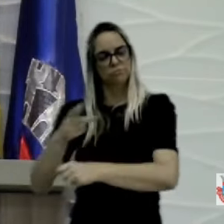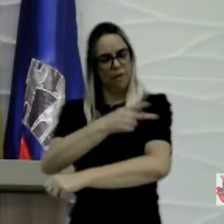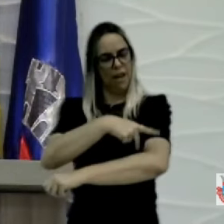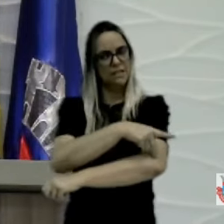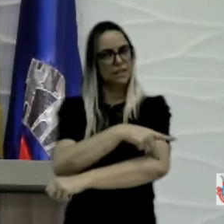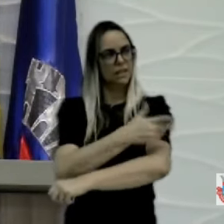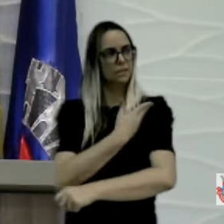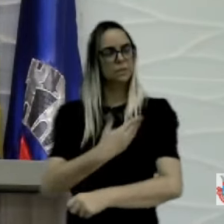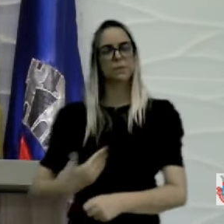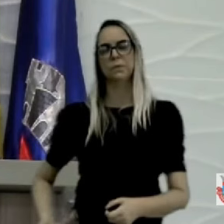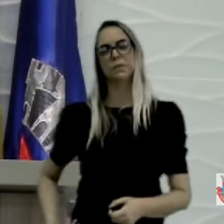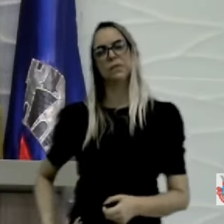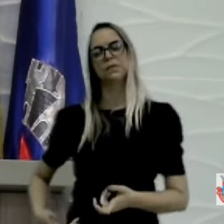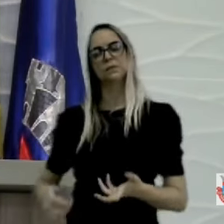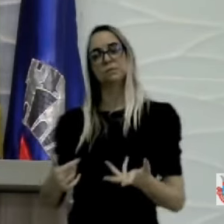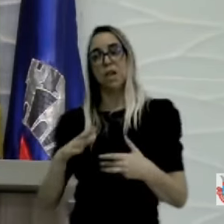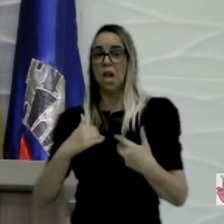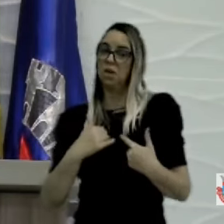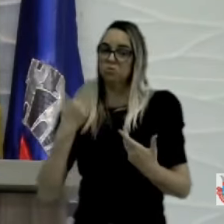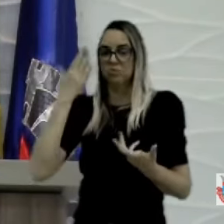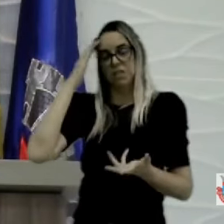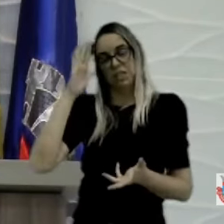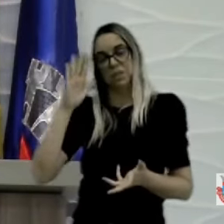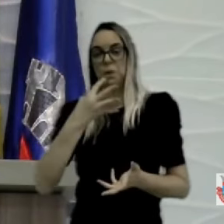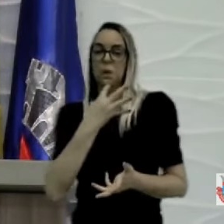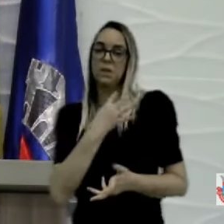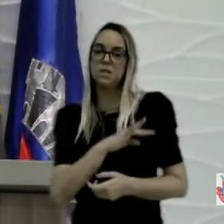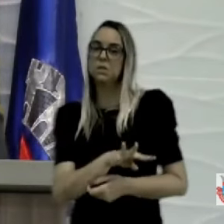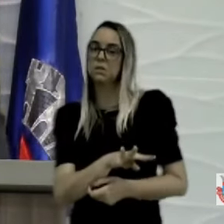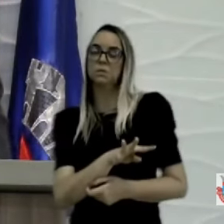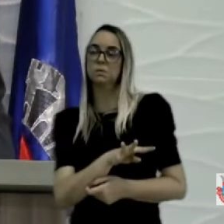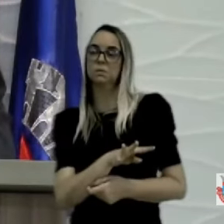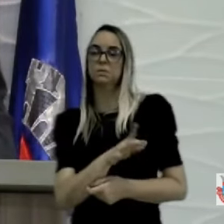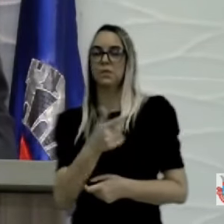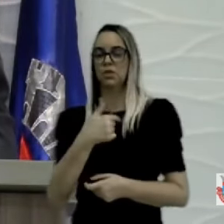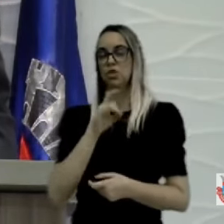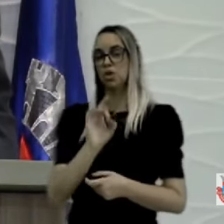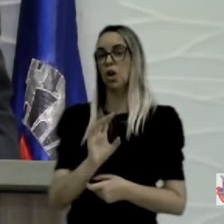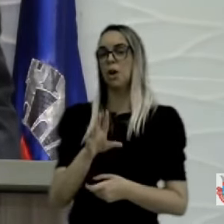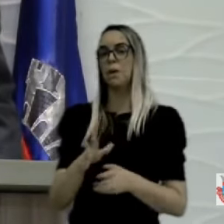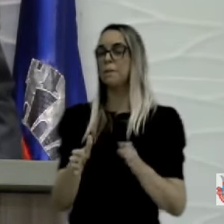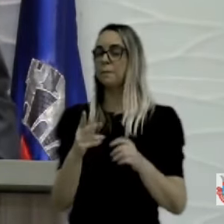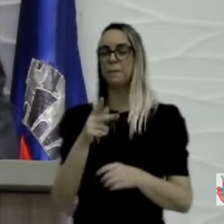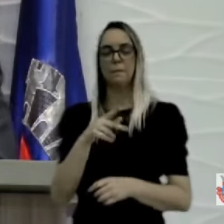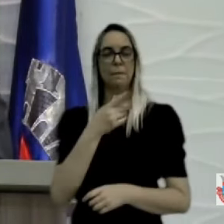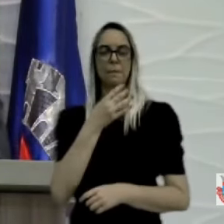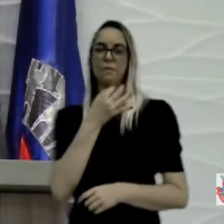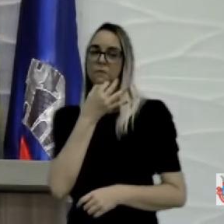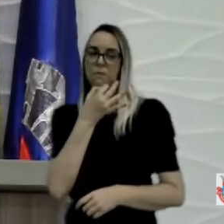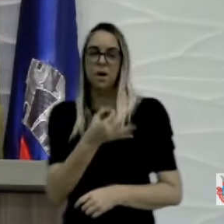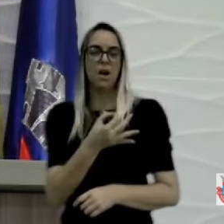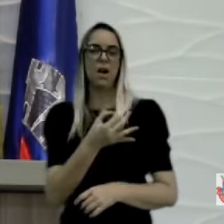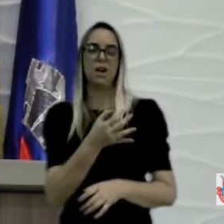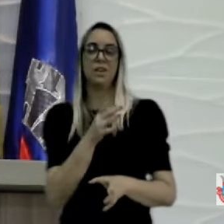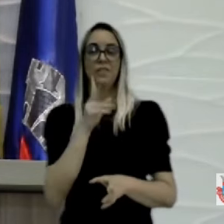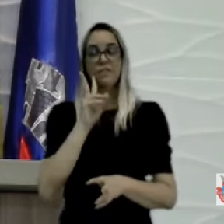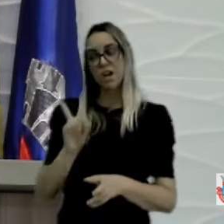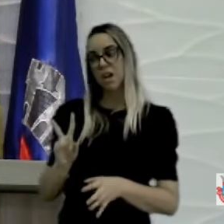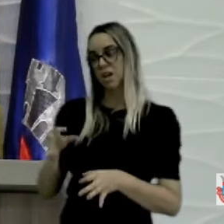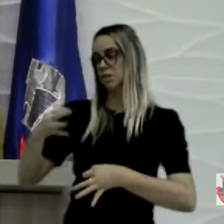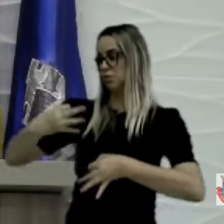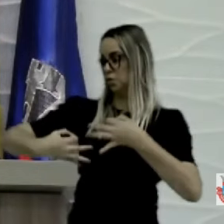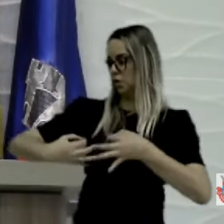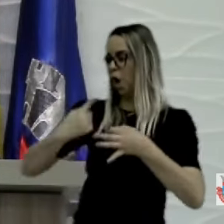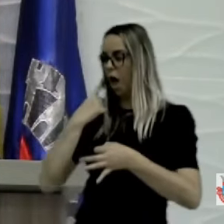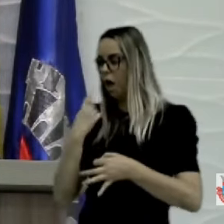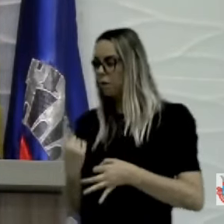pública. Mas eu não sei essa parceria que existe, eu não sei, a gente só vou falar com propriedade, vai ver o jurídico da Câmara, vai ver outras